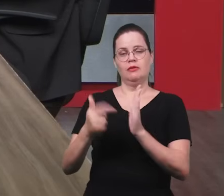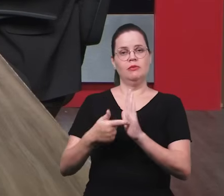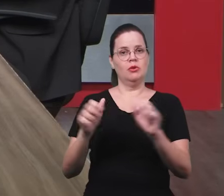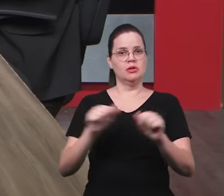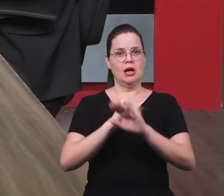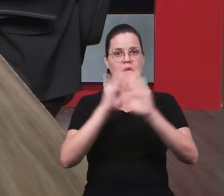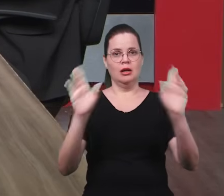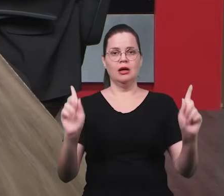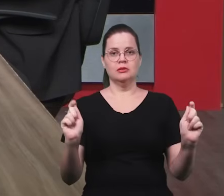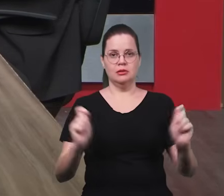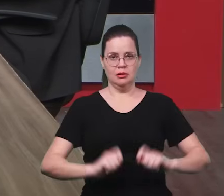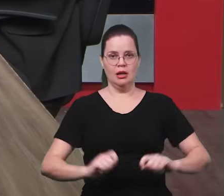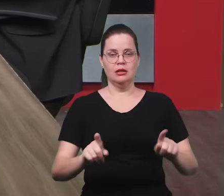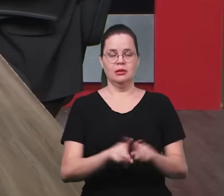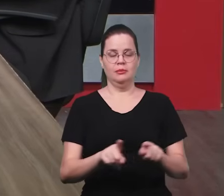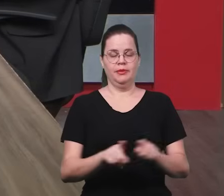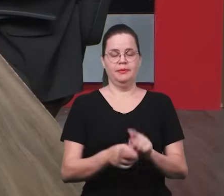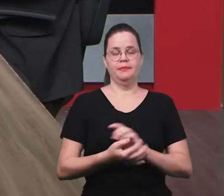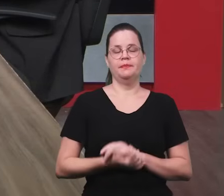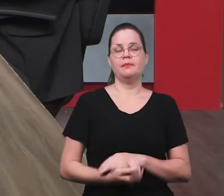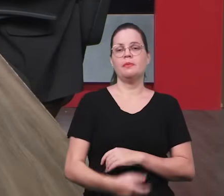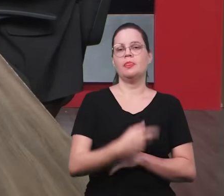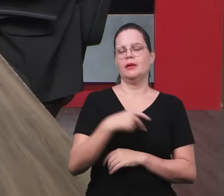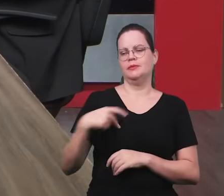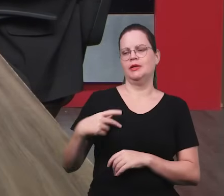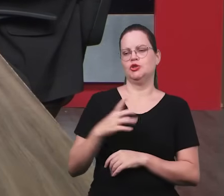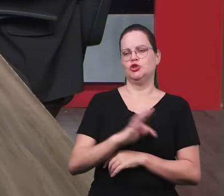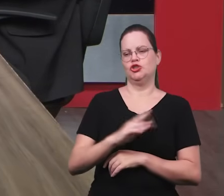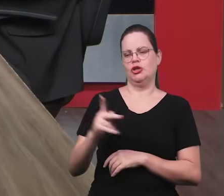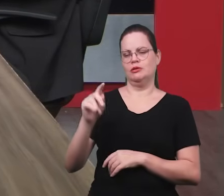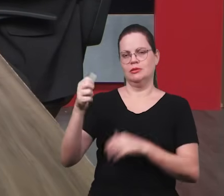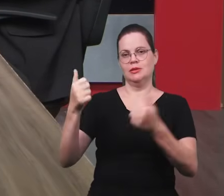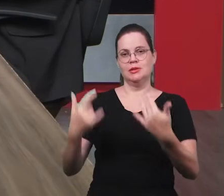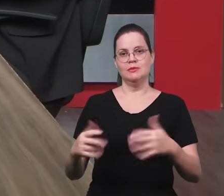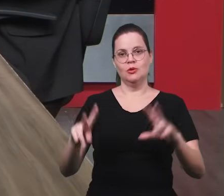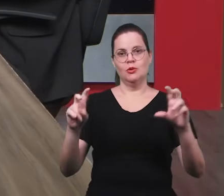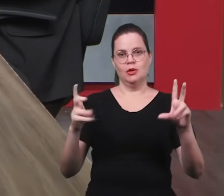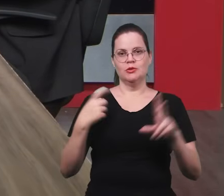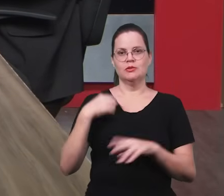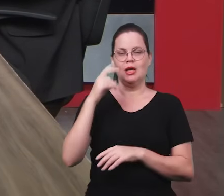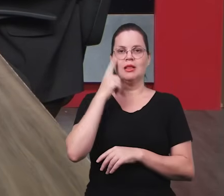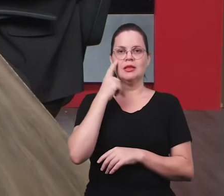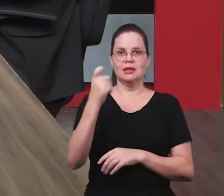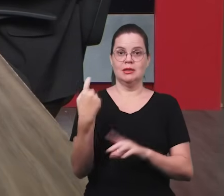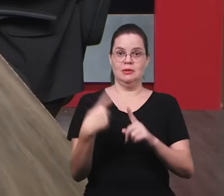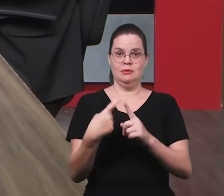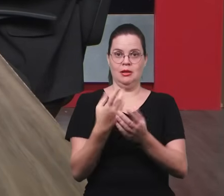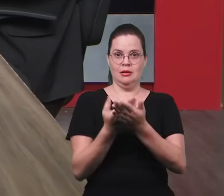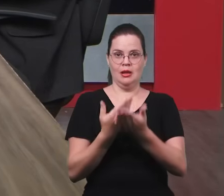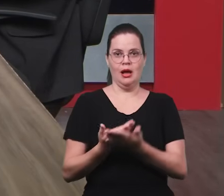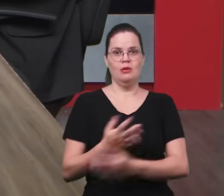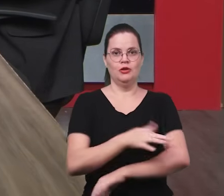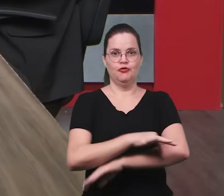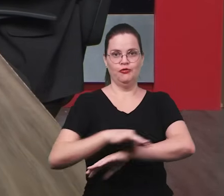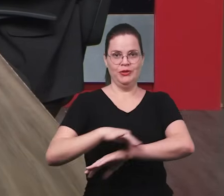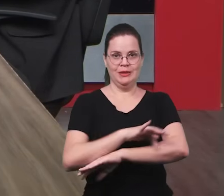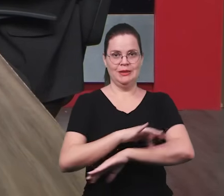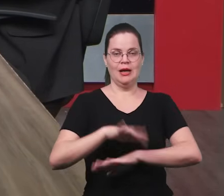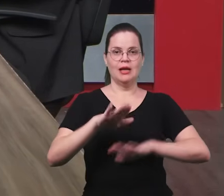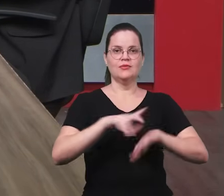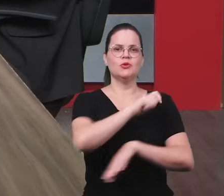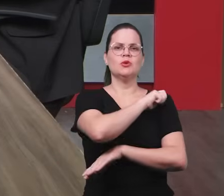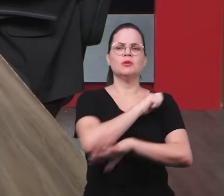Pastor Tiago, é interessante, você falou que a gente dá aula de física, né? E muitas vezes os alunos,